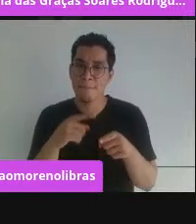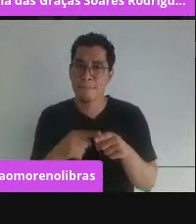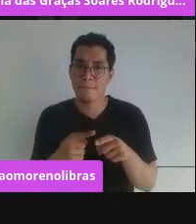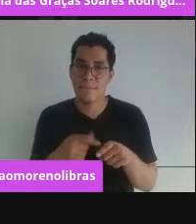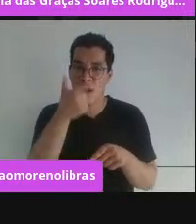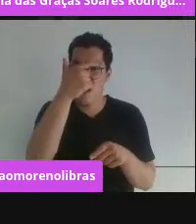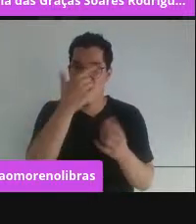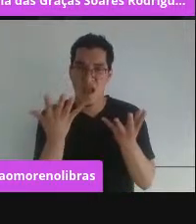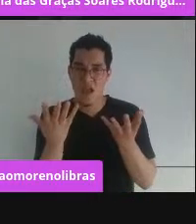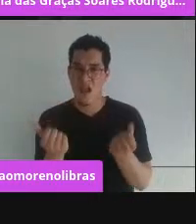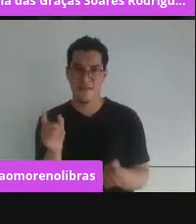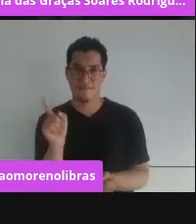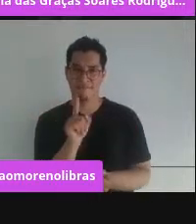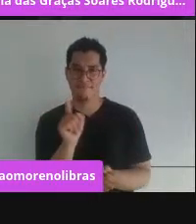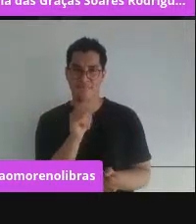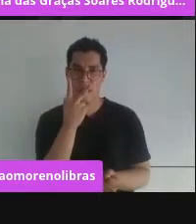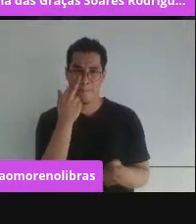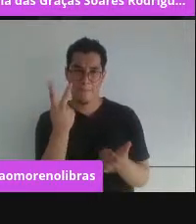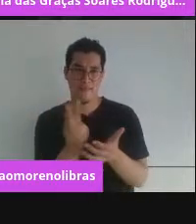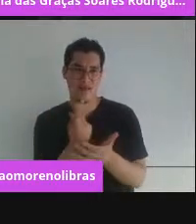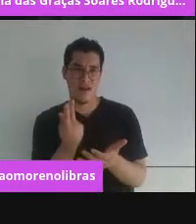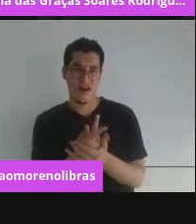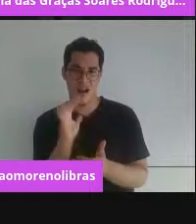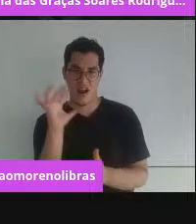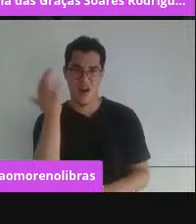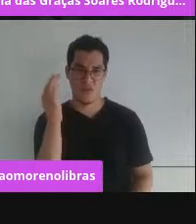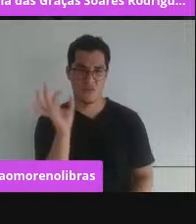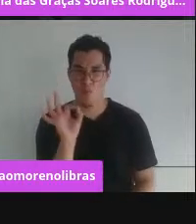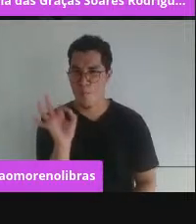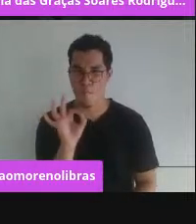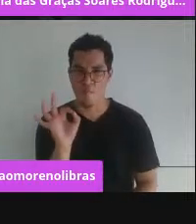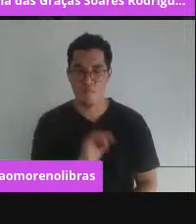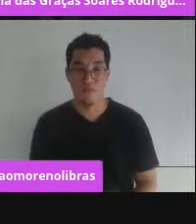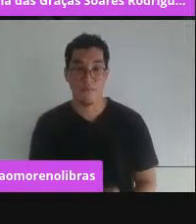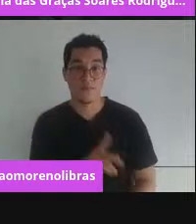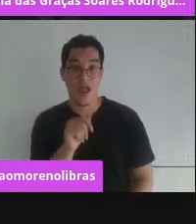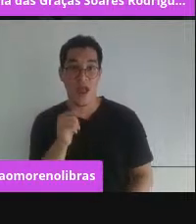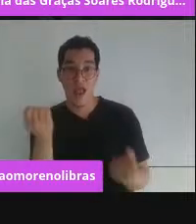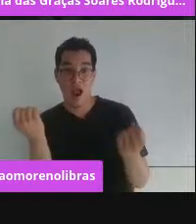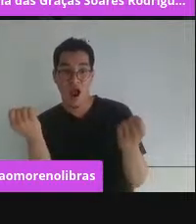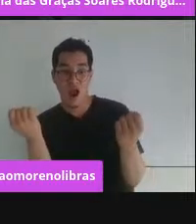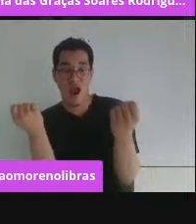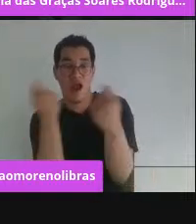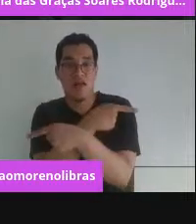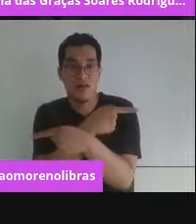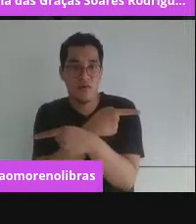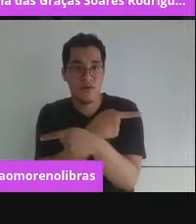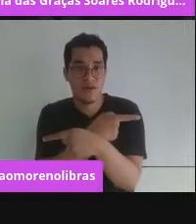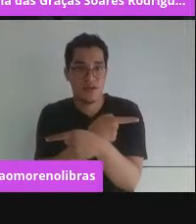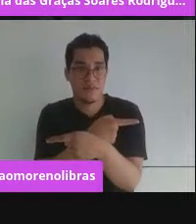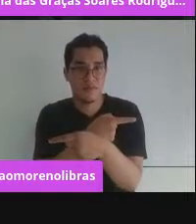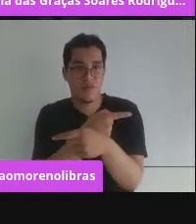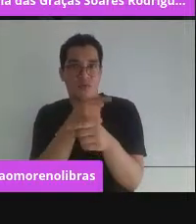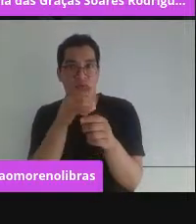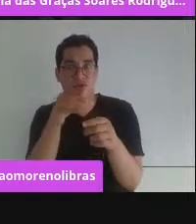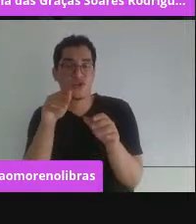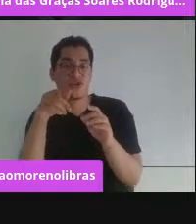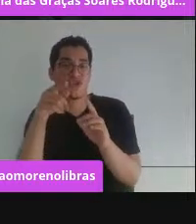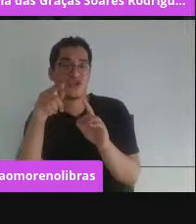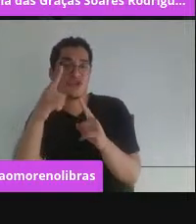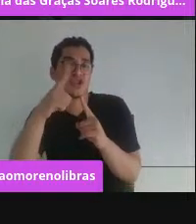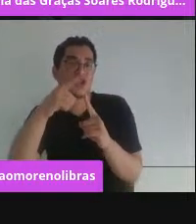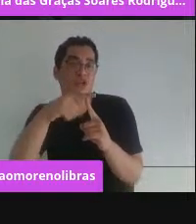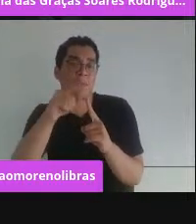Essa polaridade, ou seja, esse antagonismo orienta os comentários. Isso eles foram, quer dizer, a própria